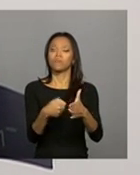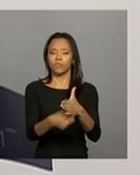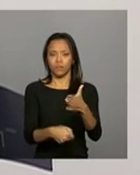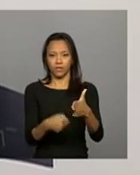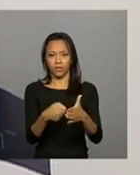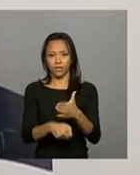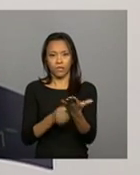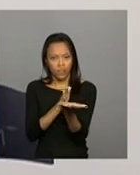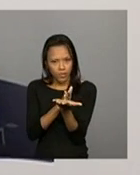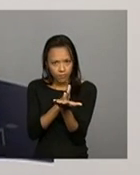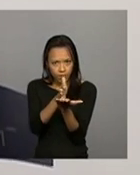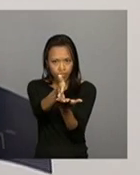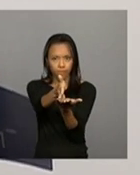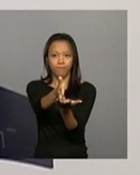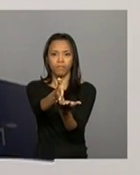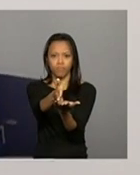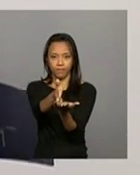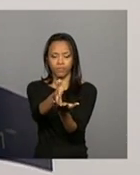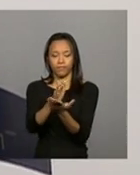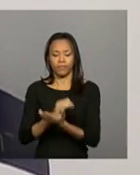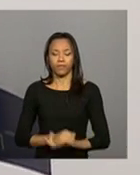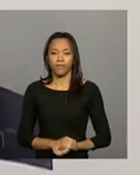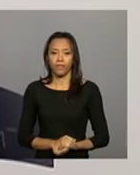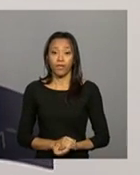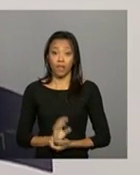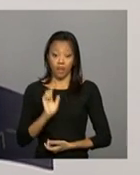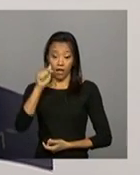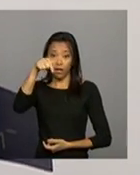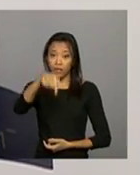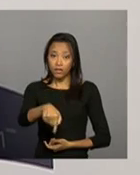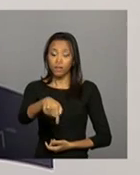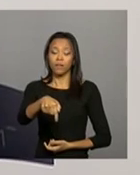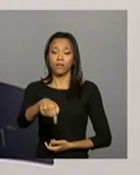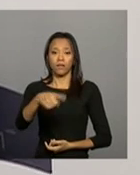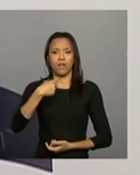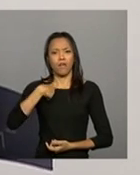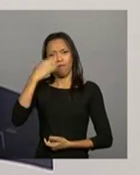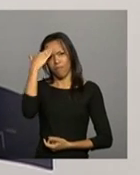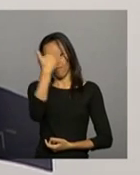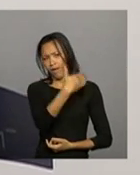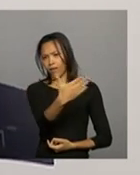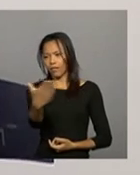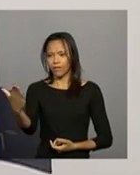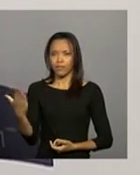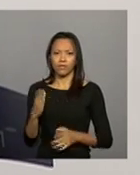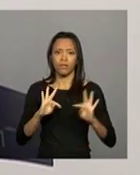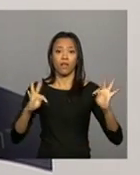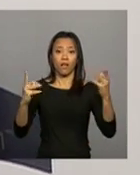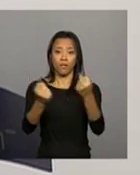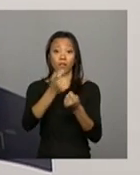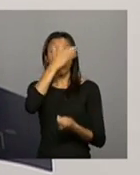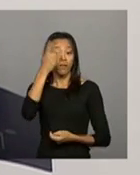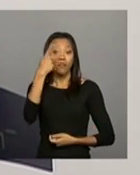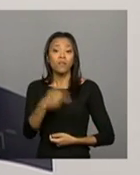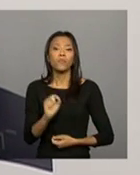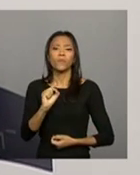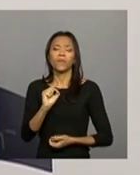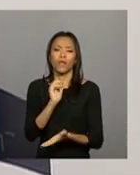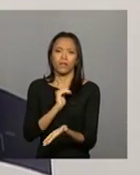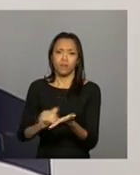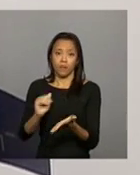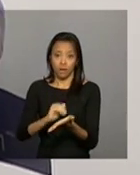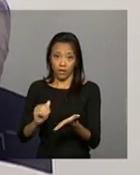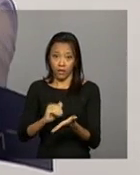muita determinação. E aqui eu agradeço a toda a equipe da Secretaria de Política